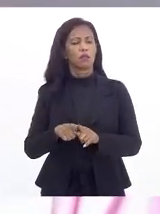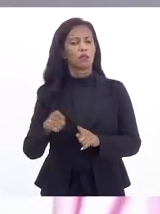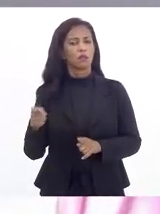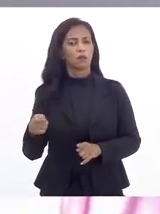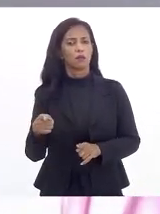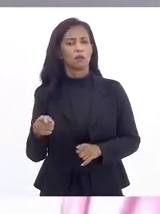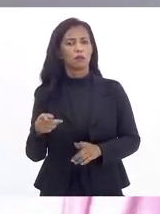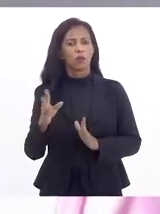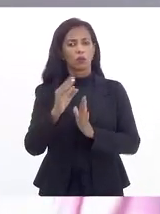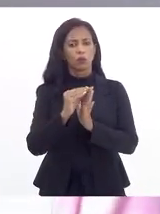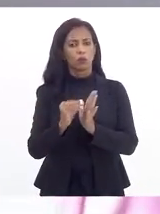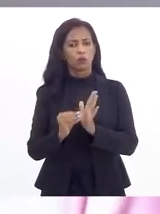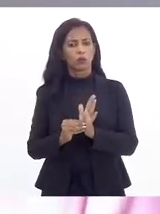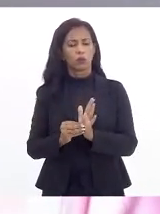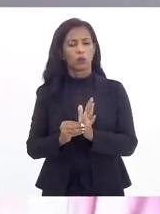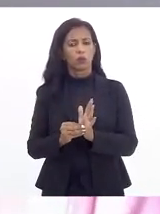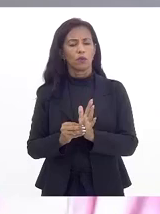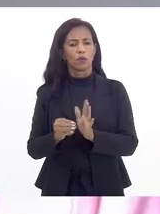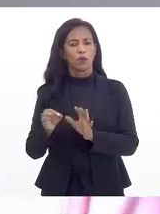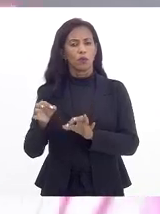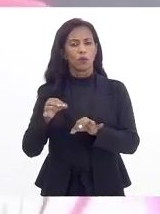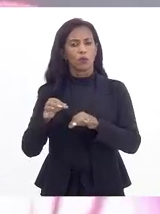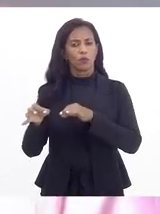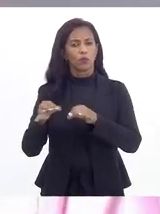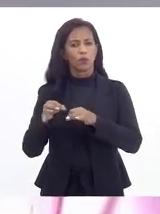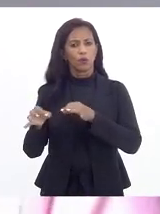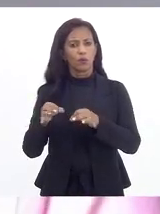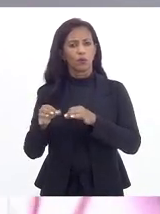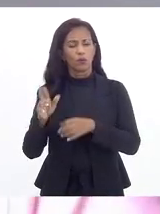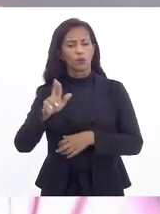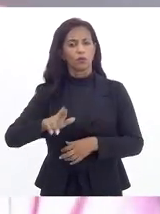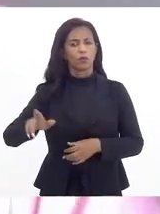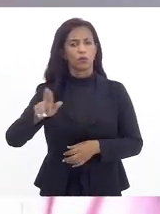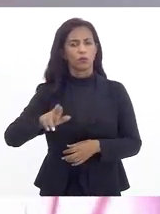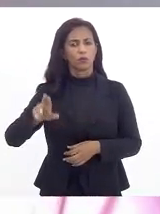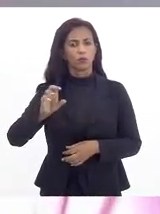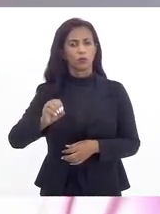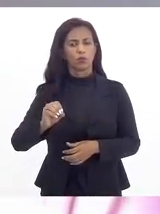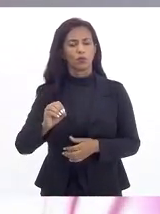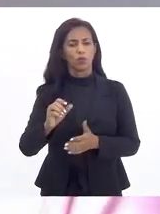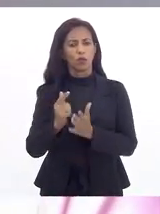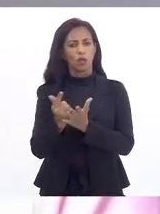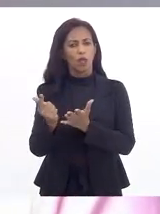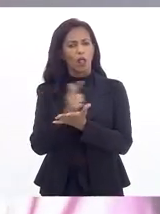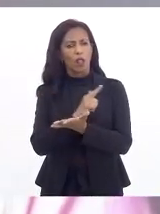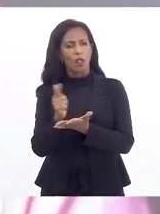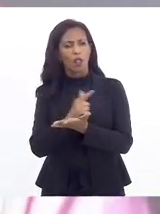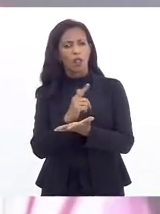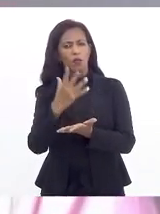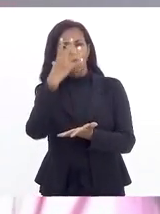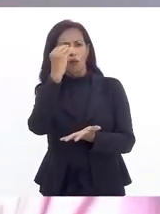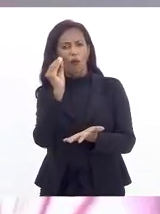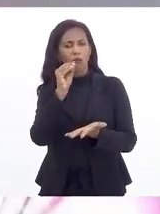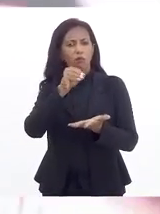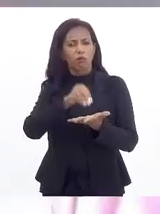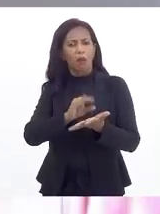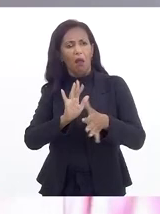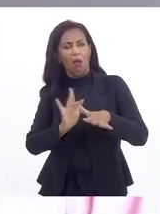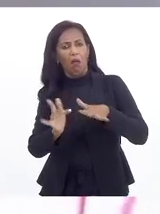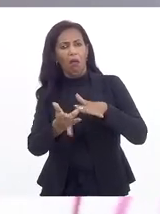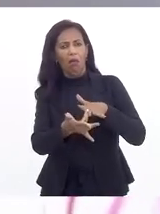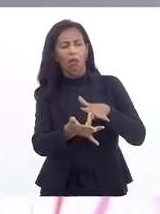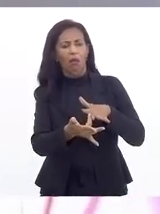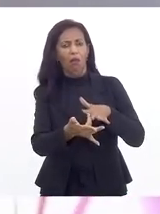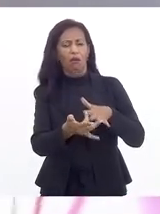da composição, da formatação e método, né, de uso desse livro de reconhecimento fotográfico e da adesão de